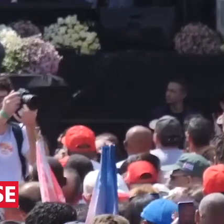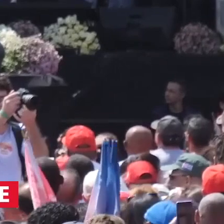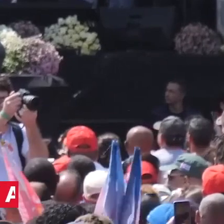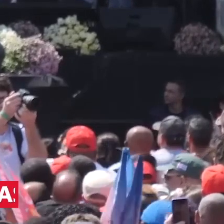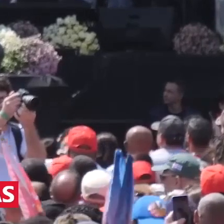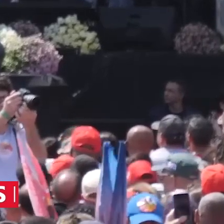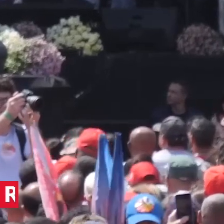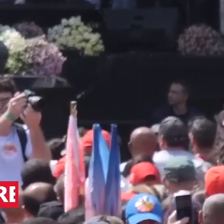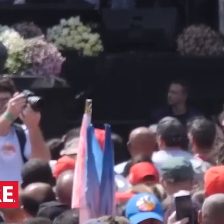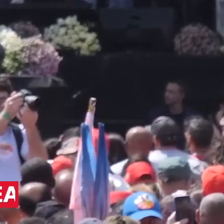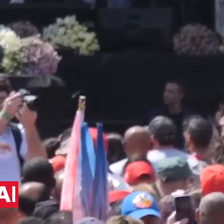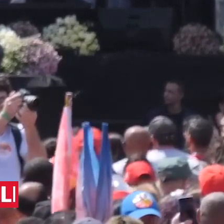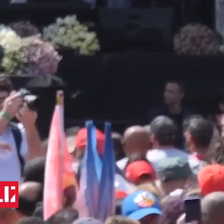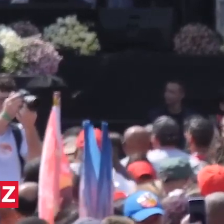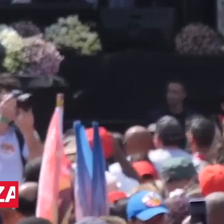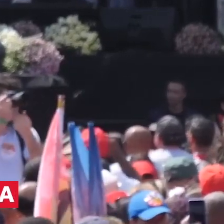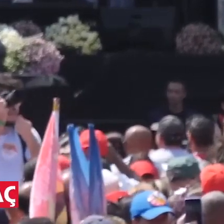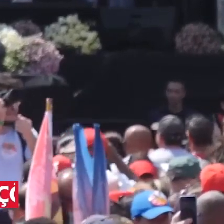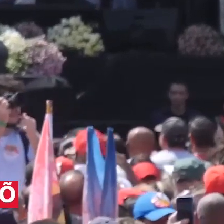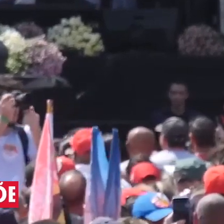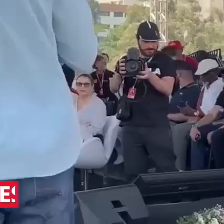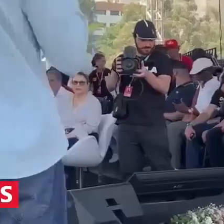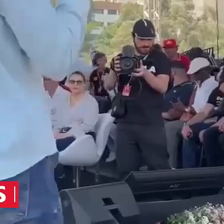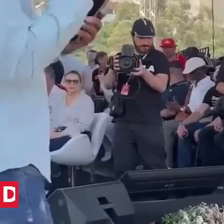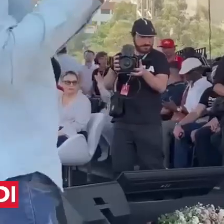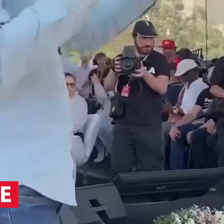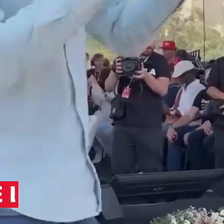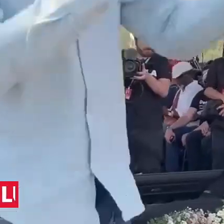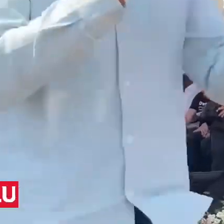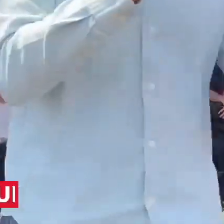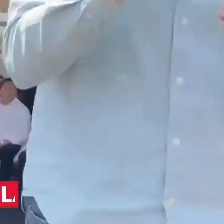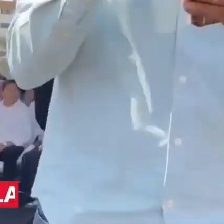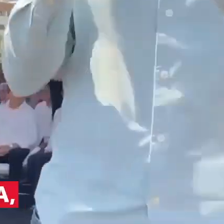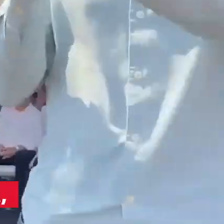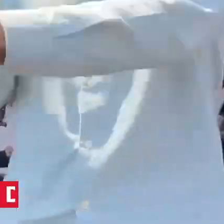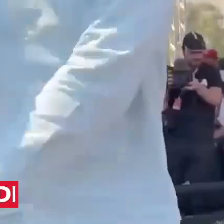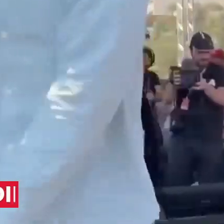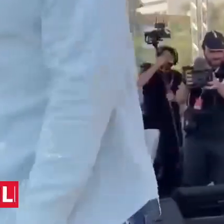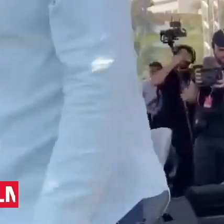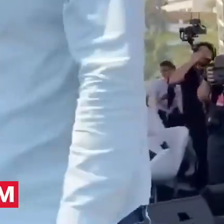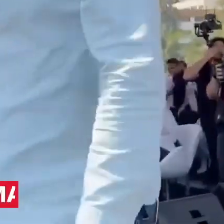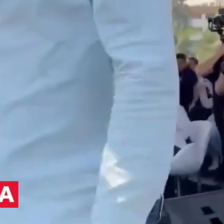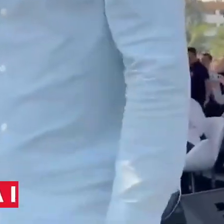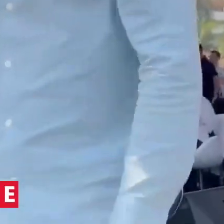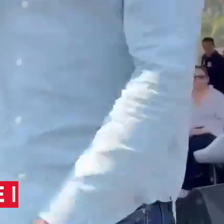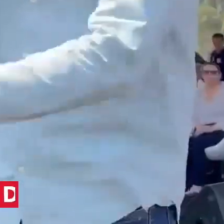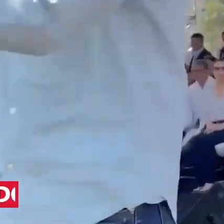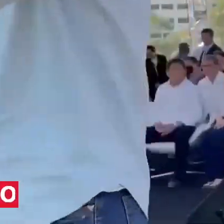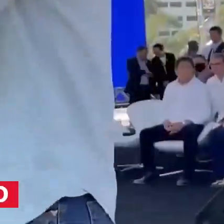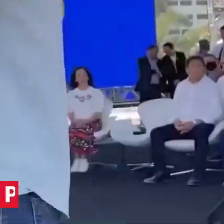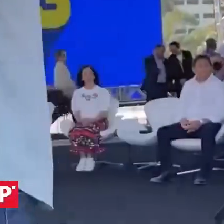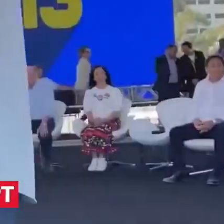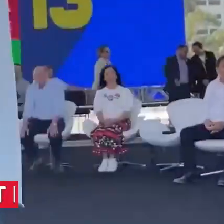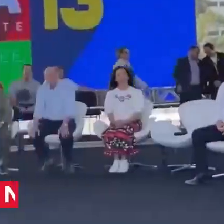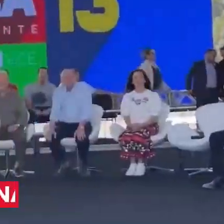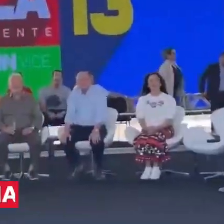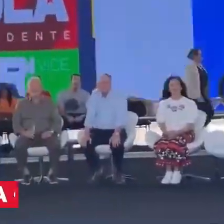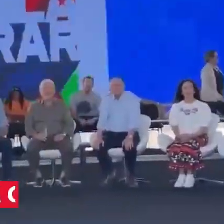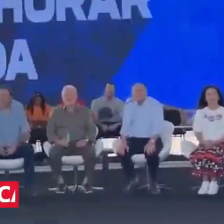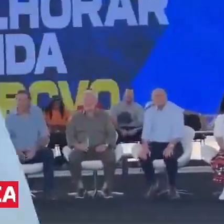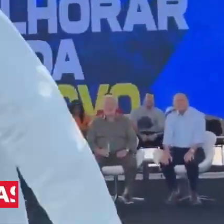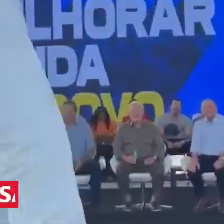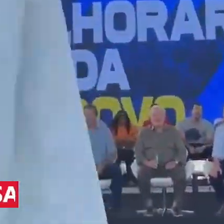à economia brasileira. Eu sou culpado de ser inocente. É fantástico porque eu disse o tempo inteiro